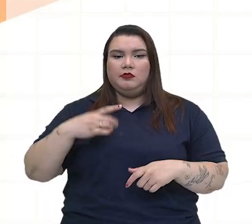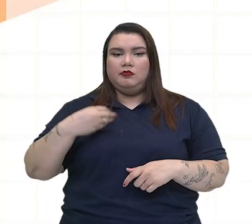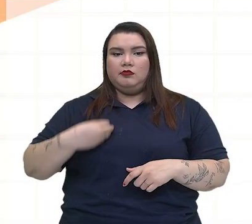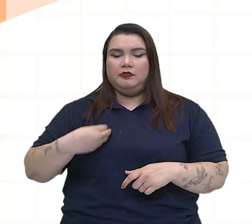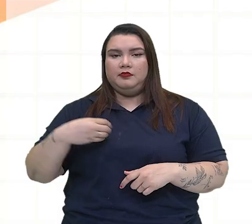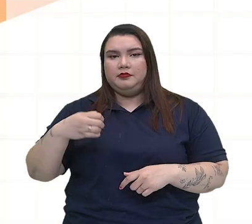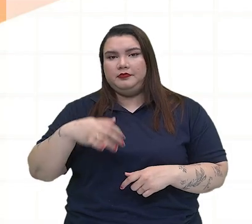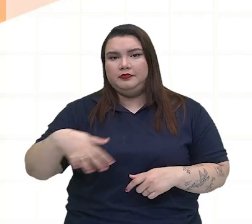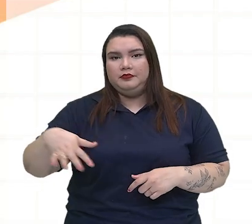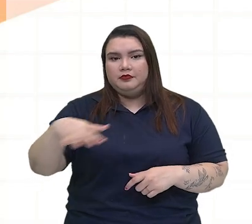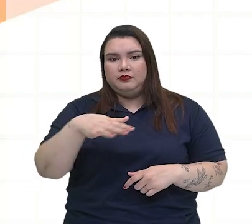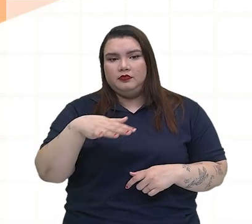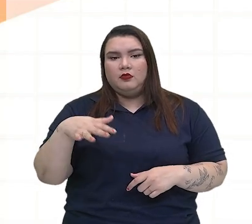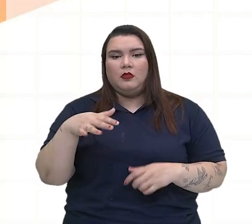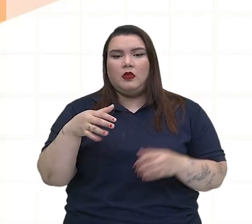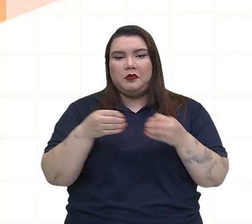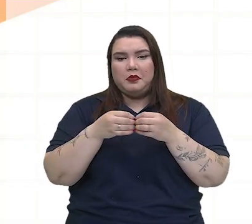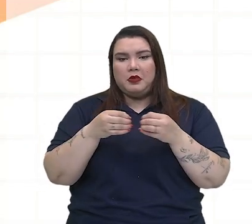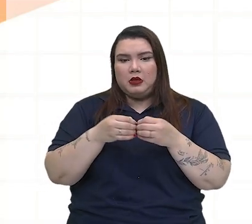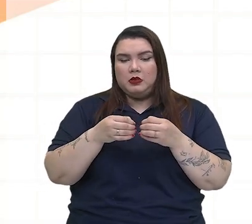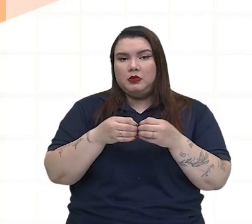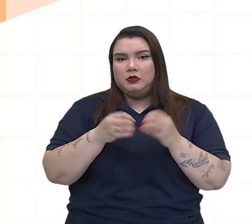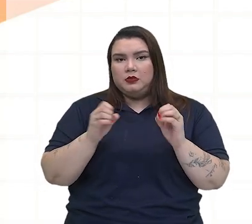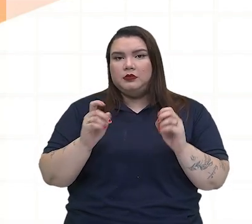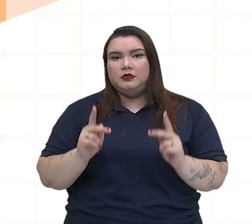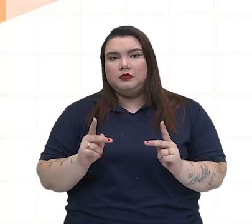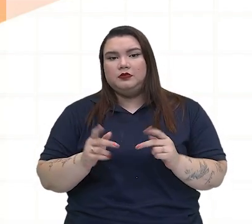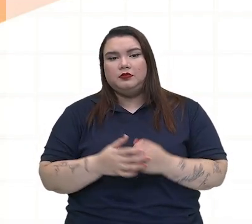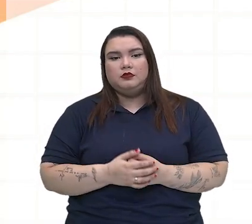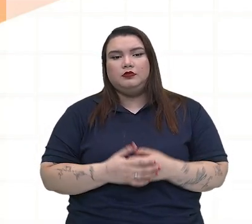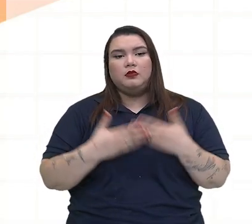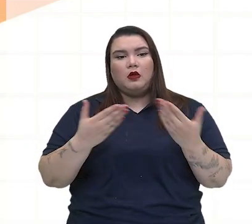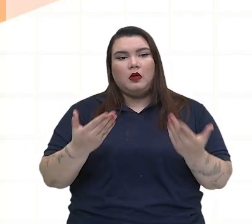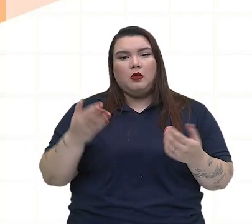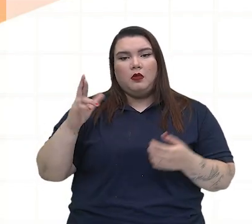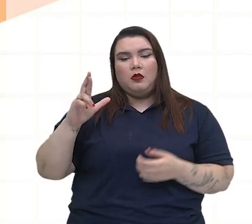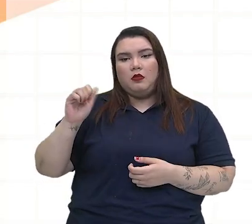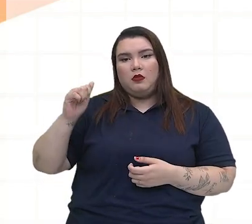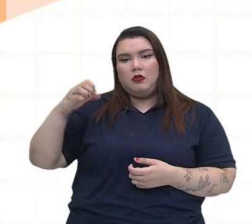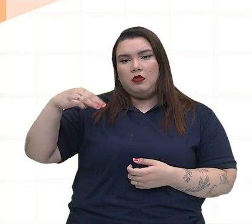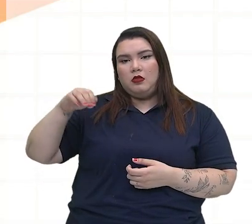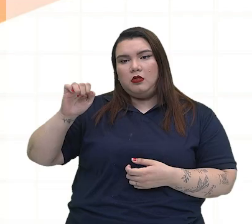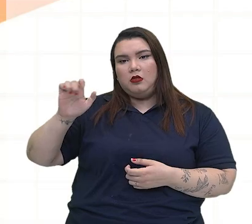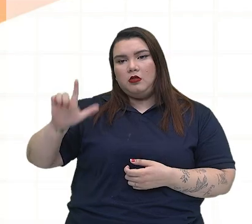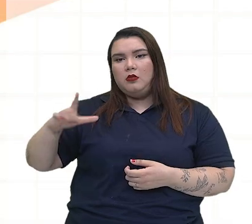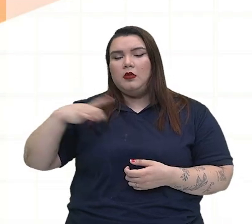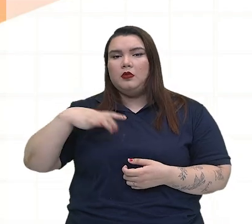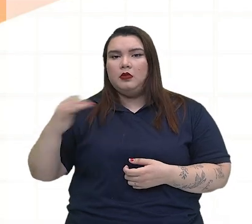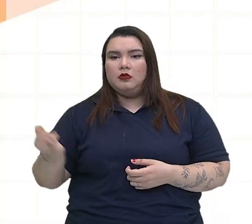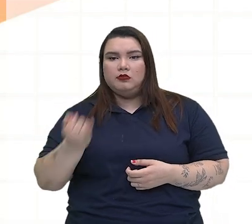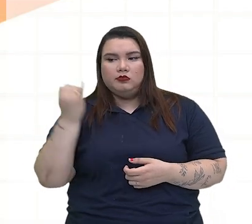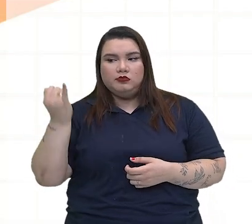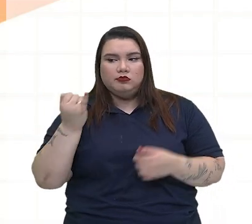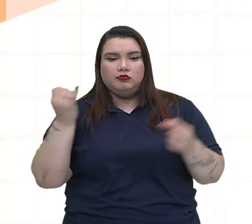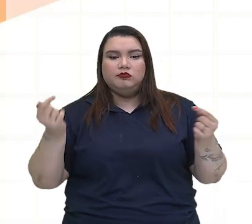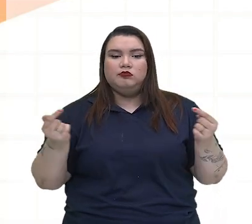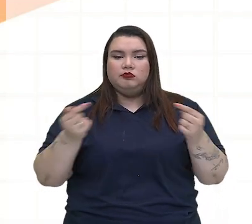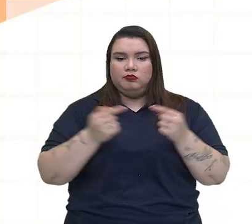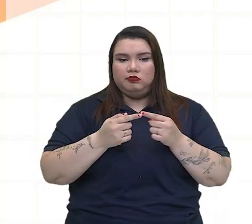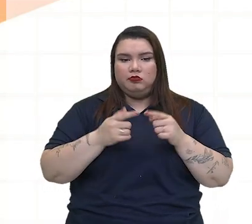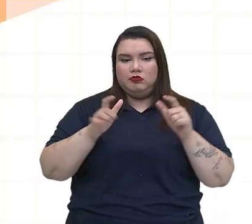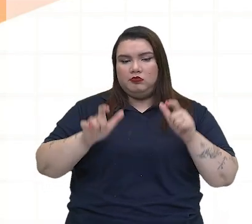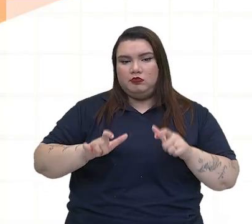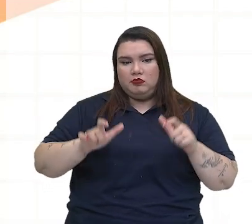vivem aí às margens do ramal. Então, o ramal ele tem uma importância muito grande